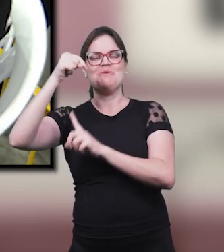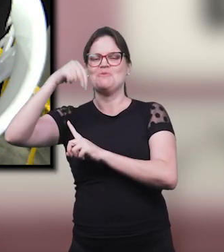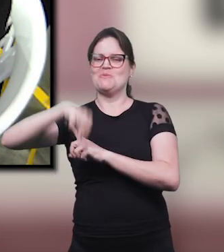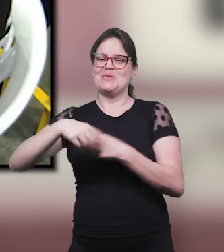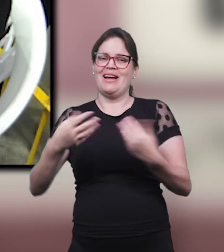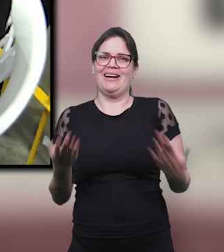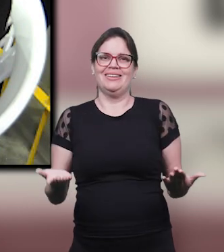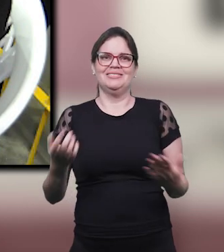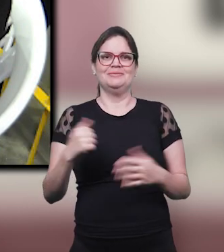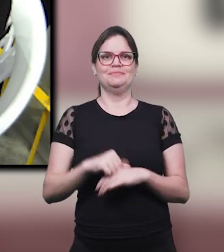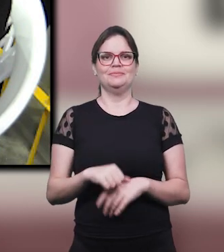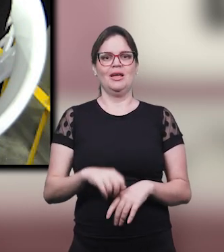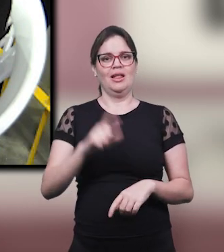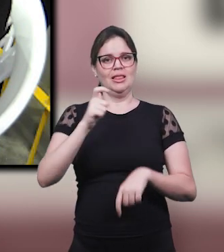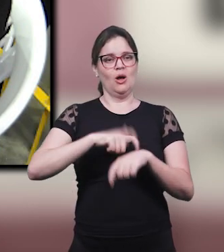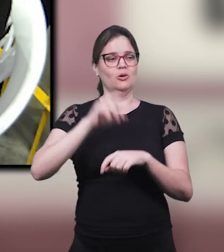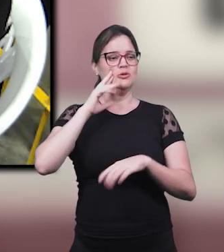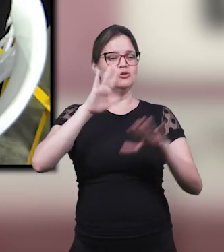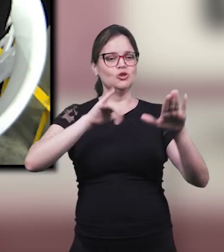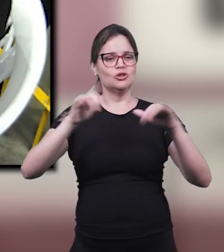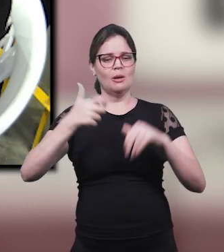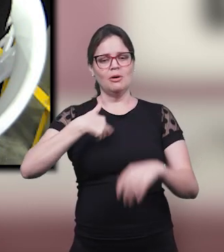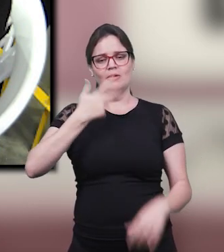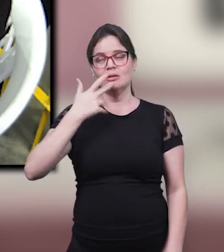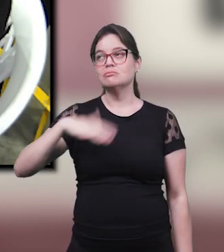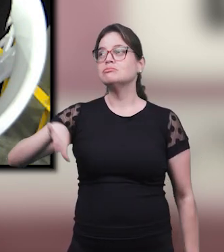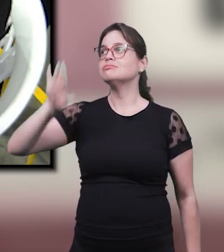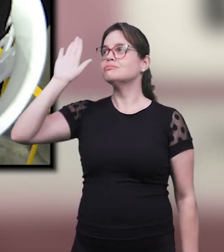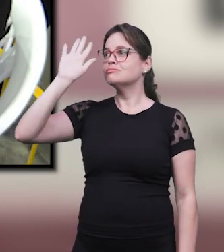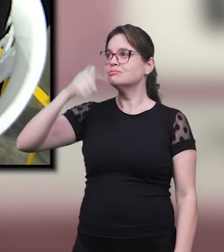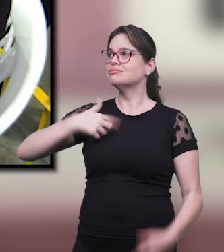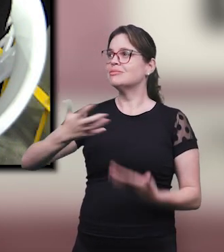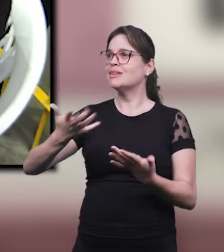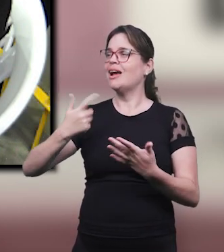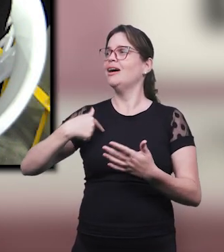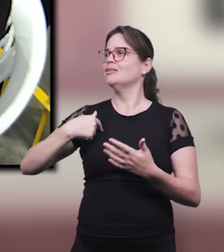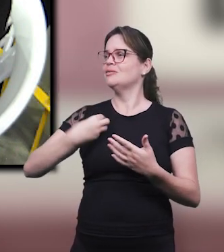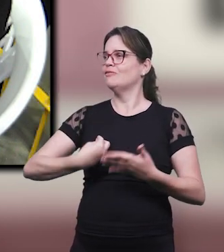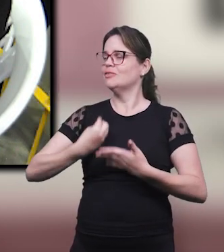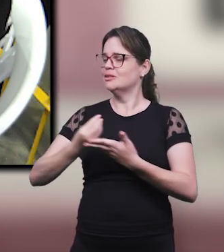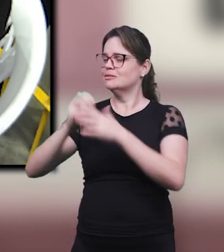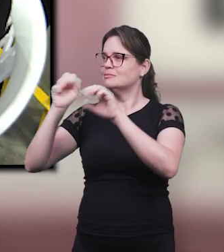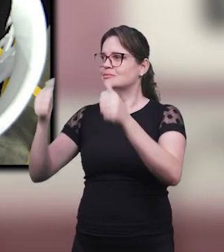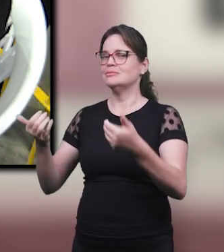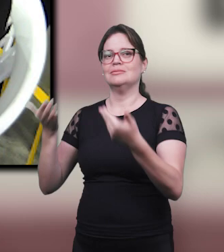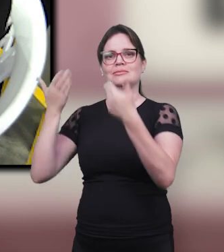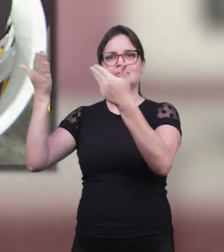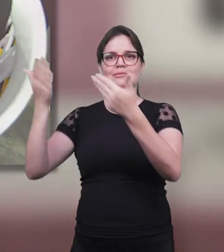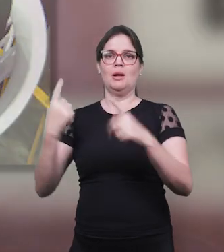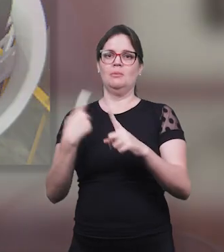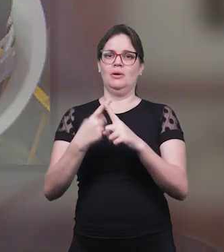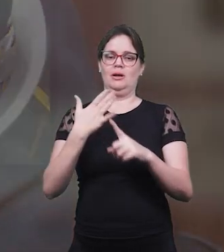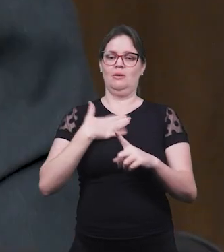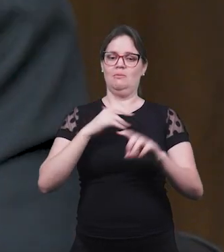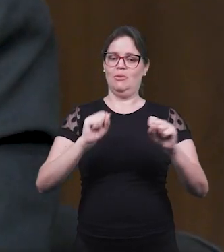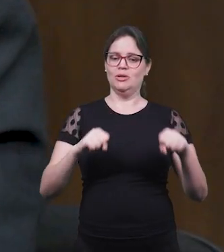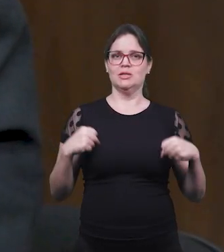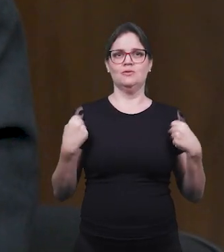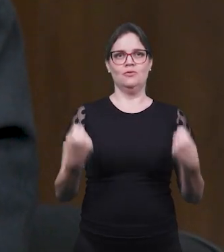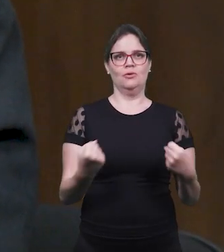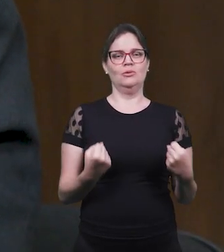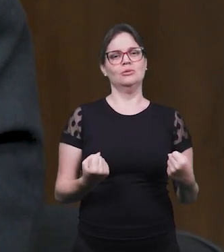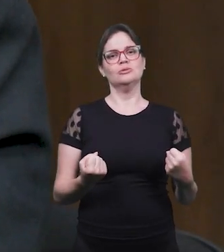campo de batalha, Senhor, eis-me aqui. Então, juntar o esforço e também